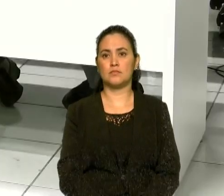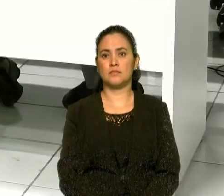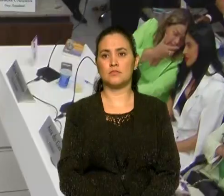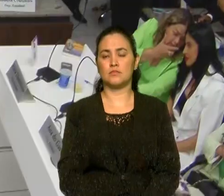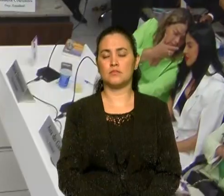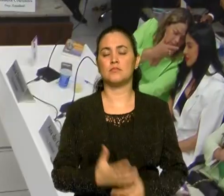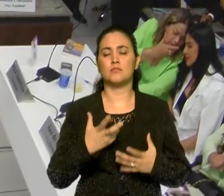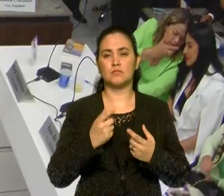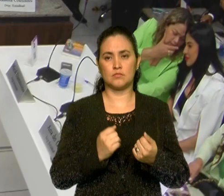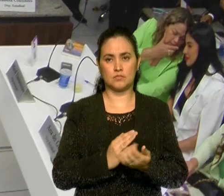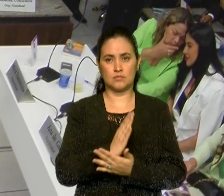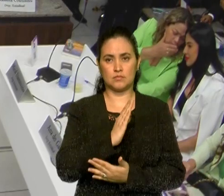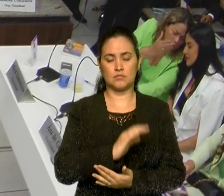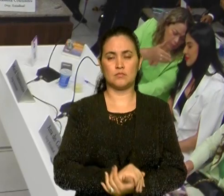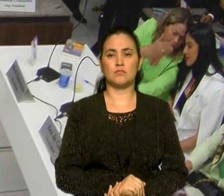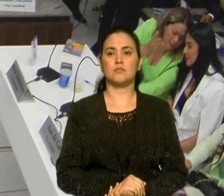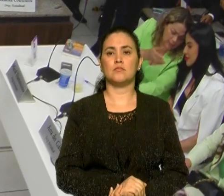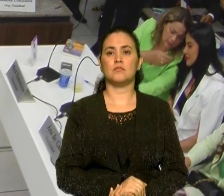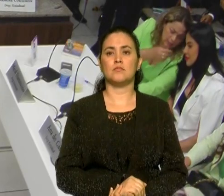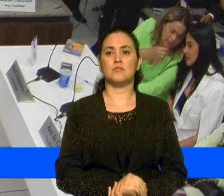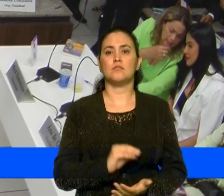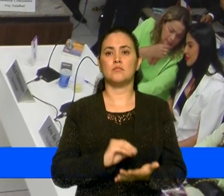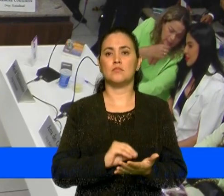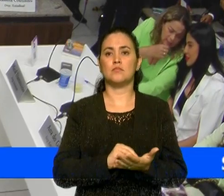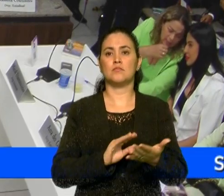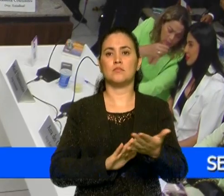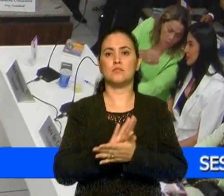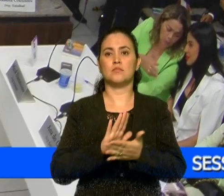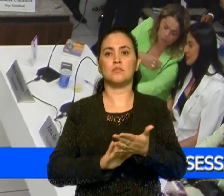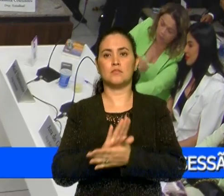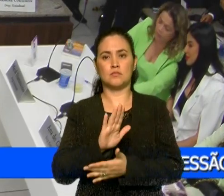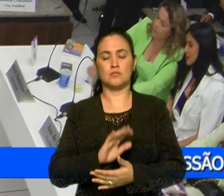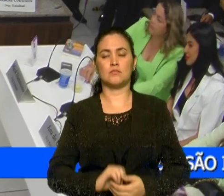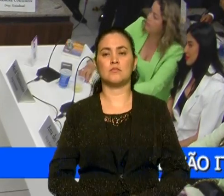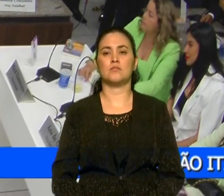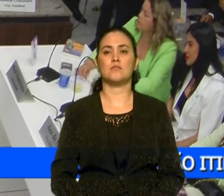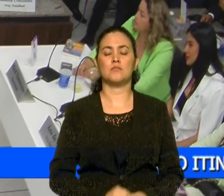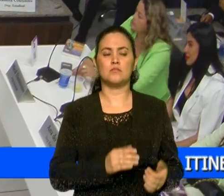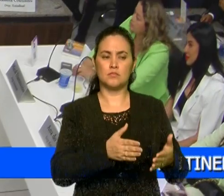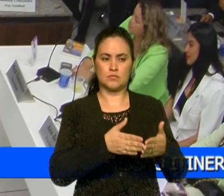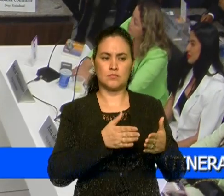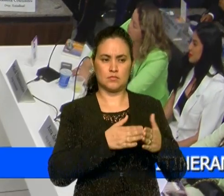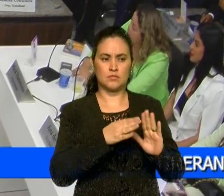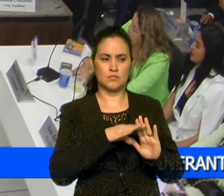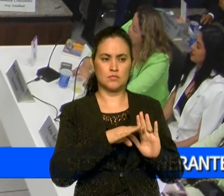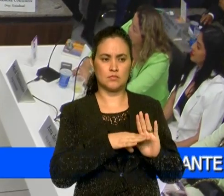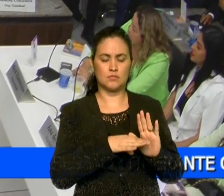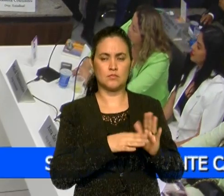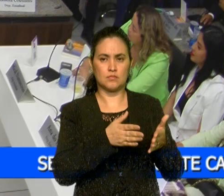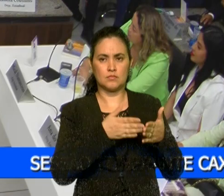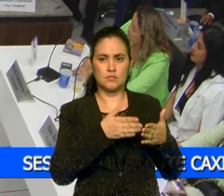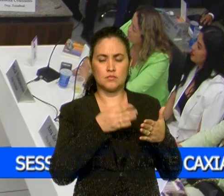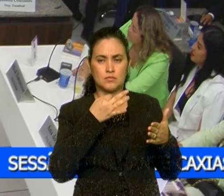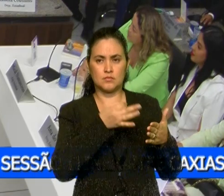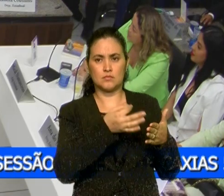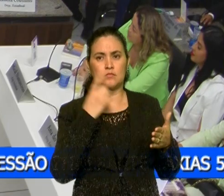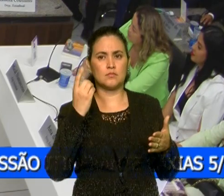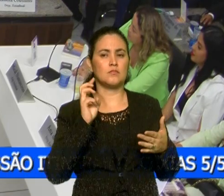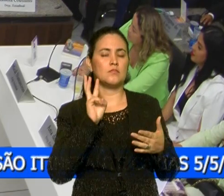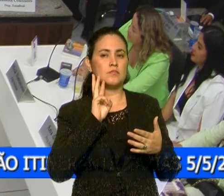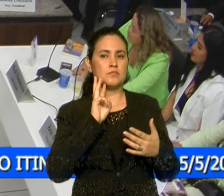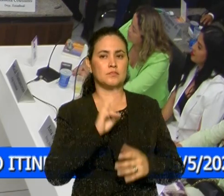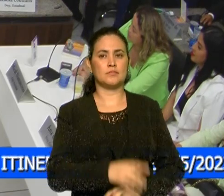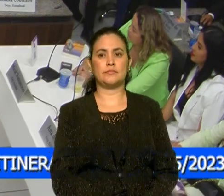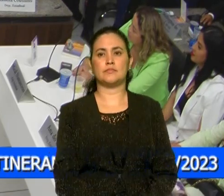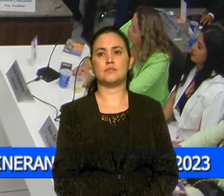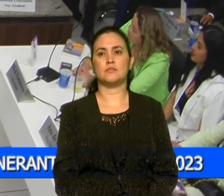Aprovado. A promulgação. Presidente, questão de ordem. Deputado Elton do Curso, por gentileza. Com a fala, deputado. Presidente, já